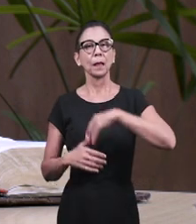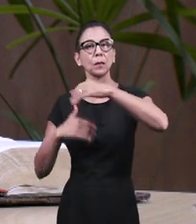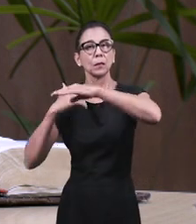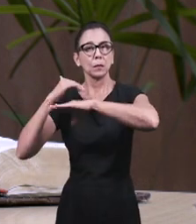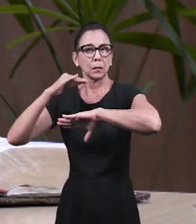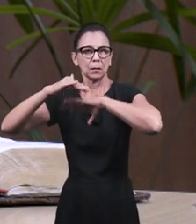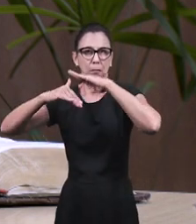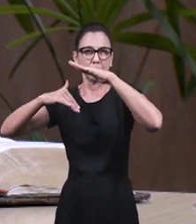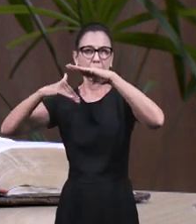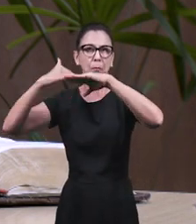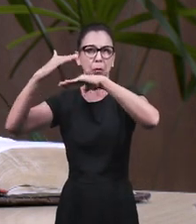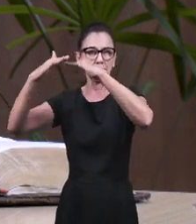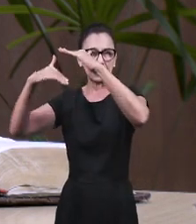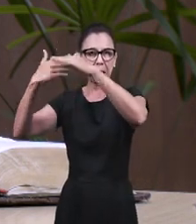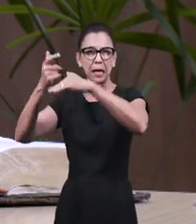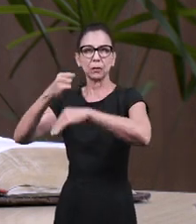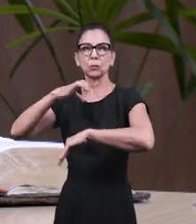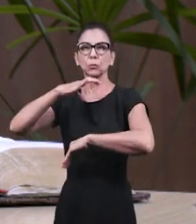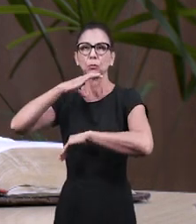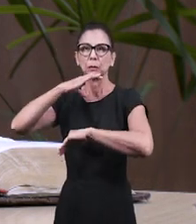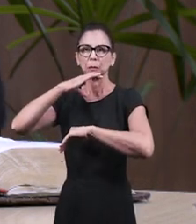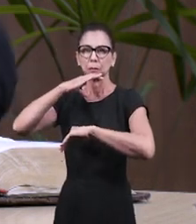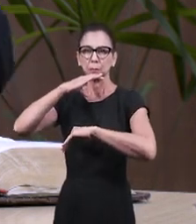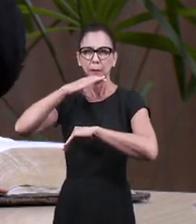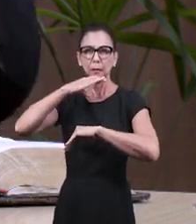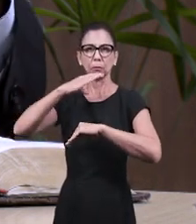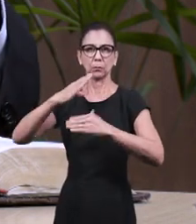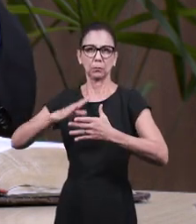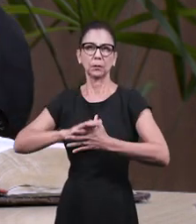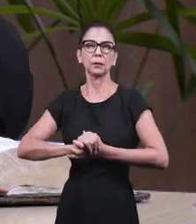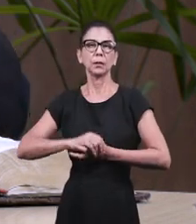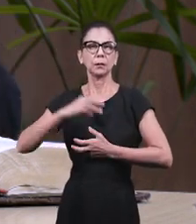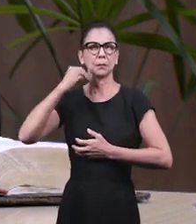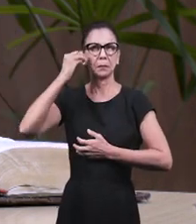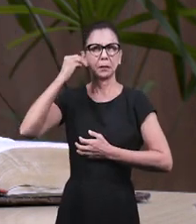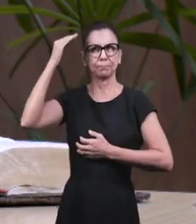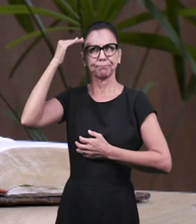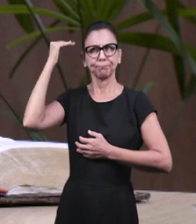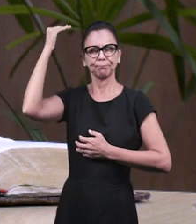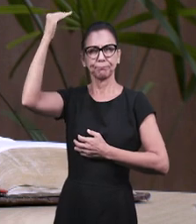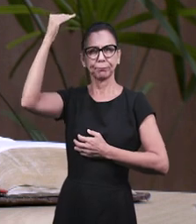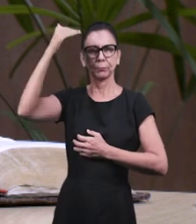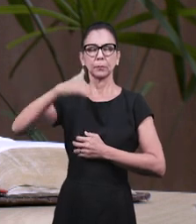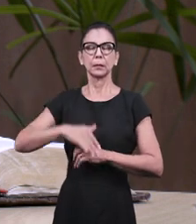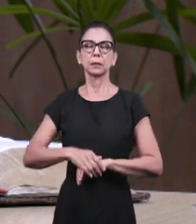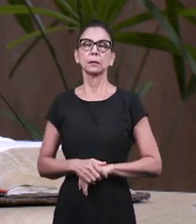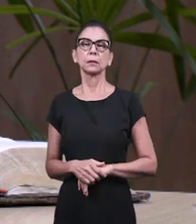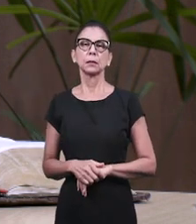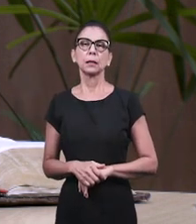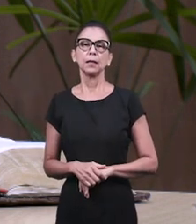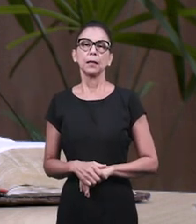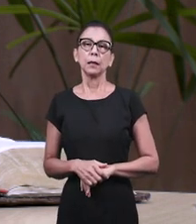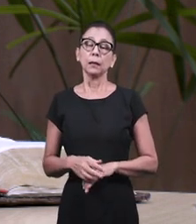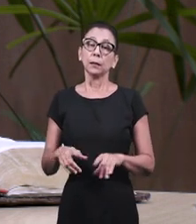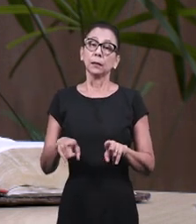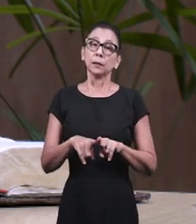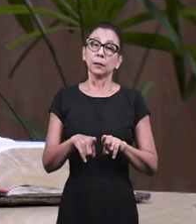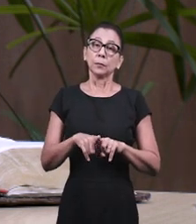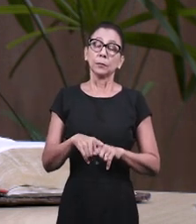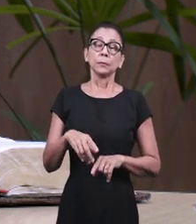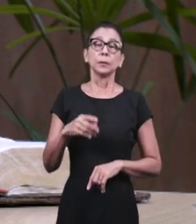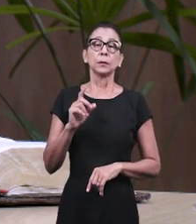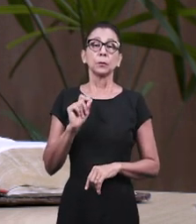processo de conhecimento das coisas, de fortalecimento, né, existe a outra parte que